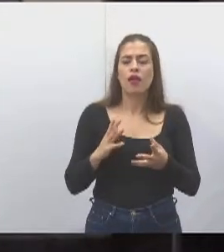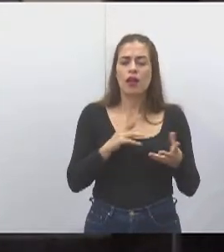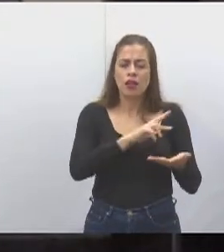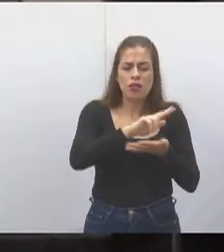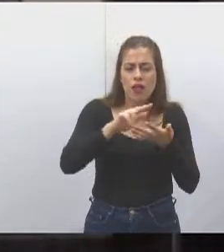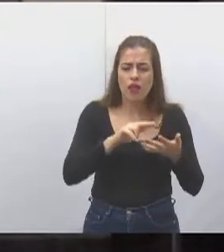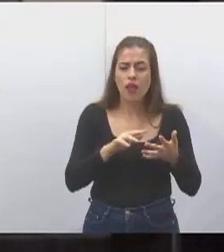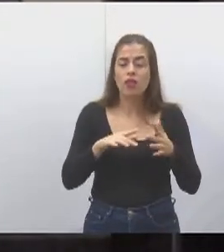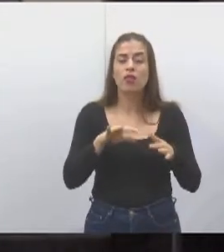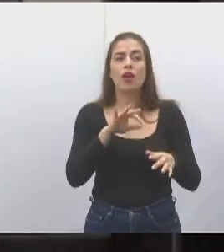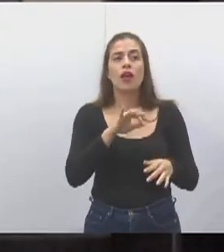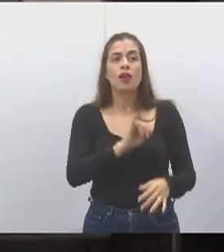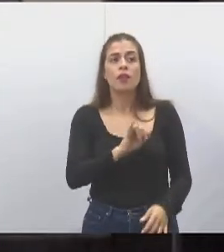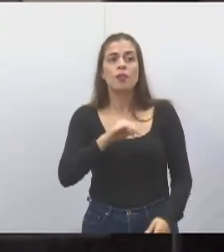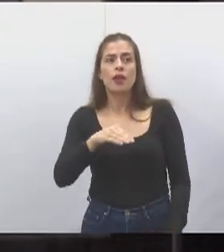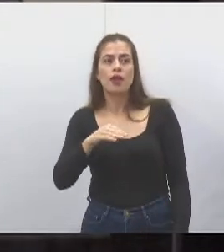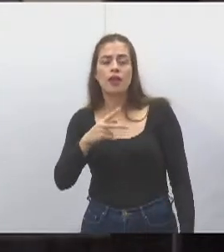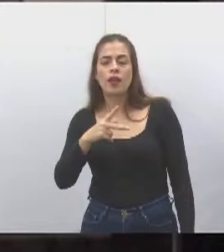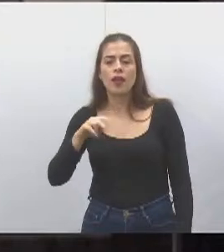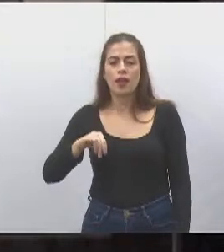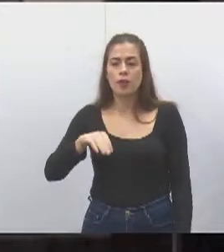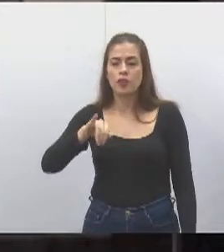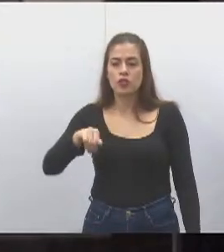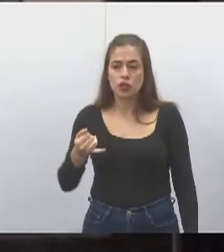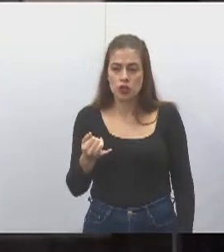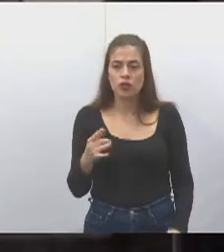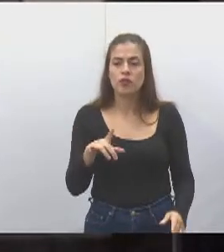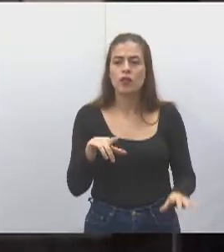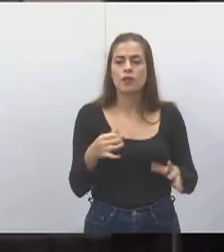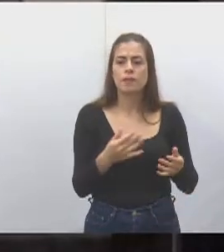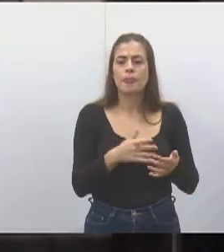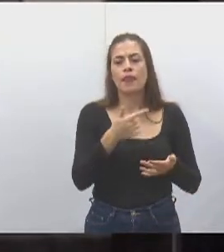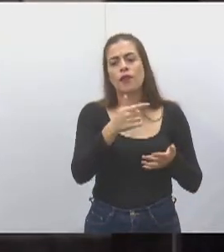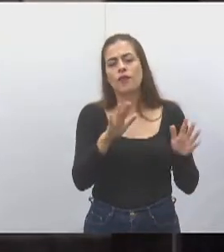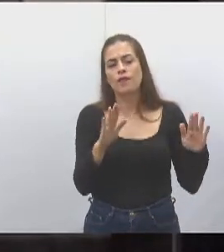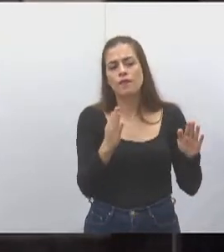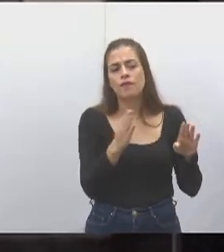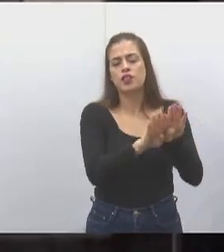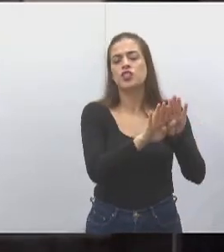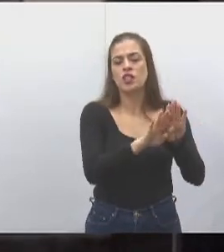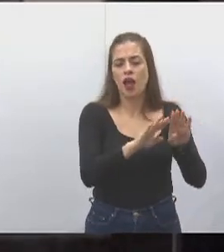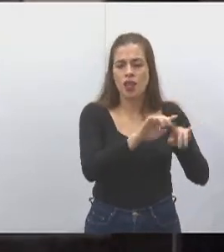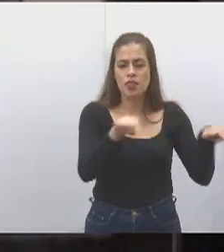pagamentos atrasados, da gente ter fechamento de sala, de aula, dentre outros problemas.